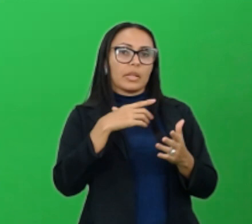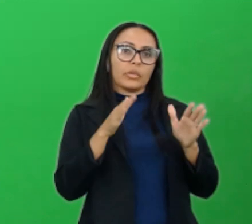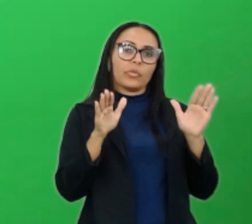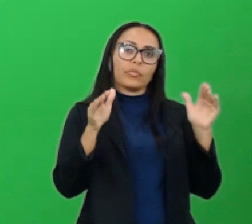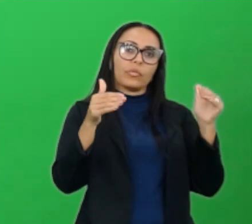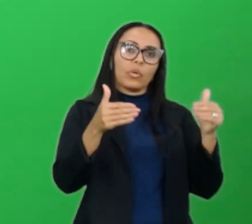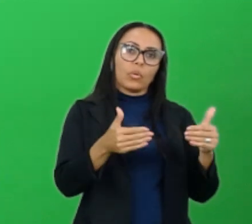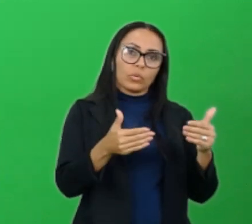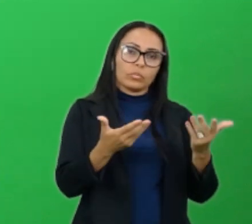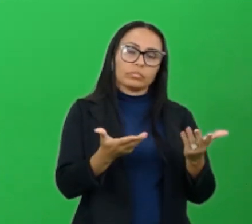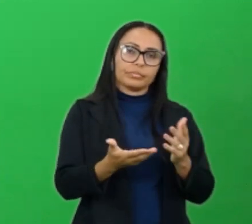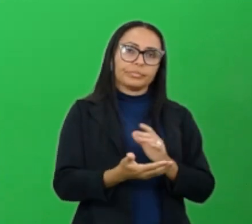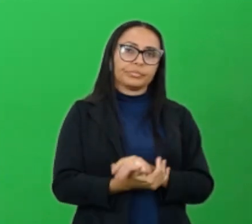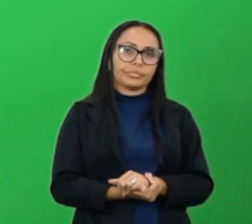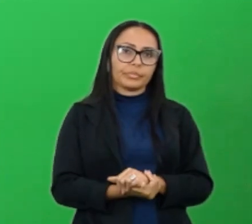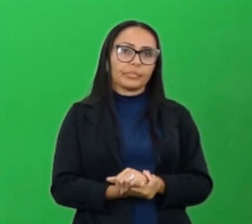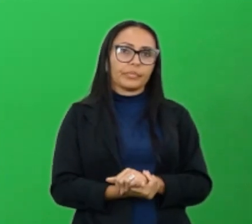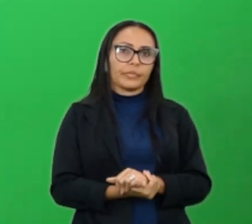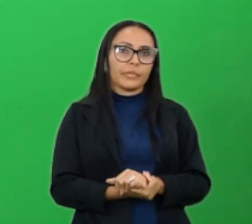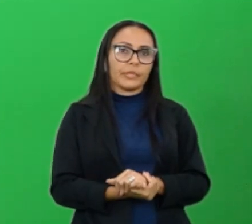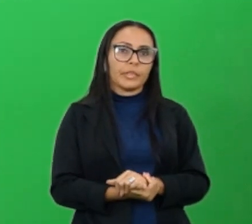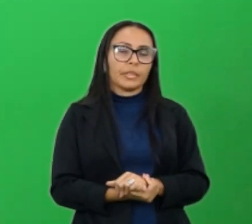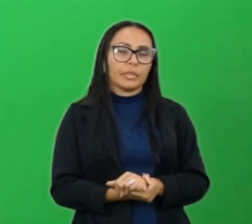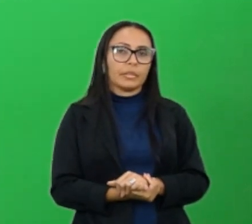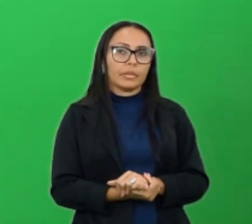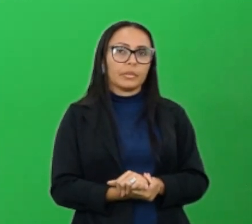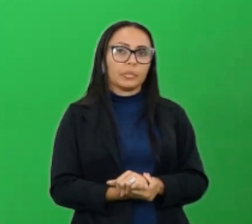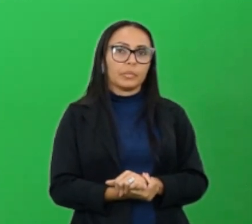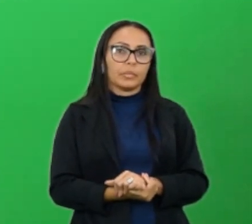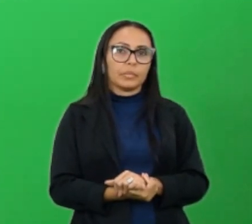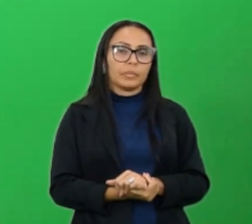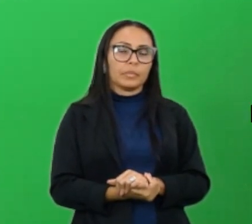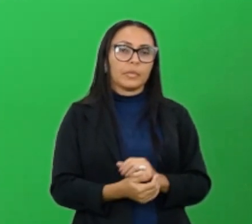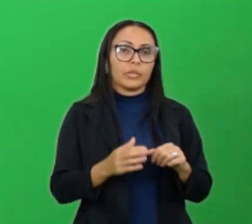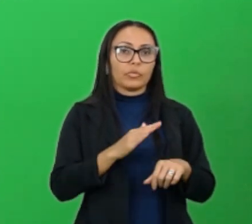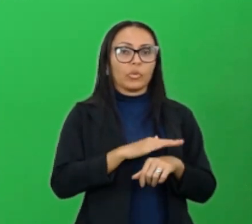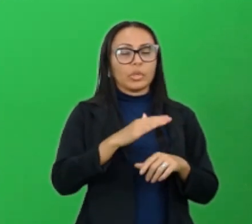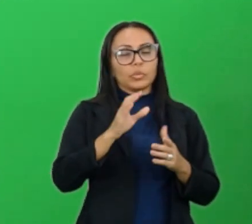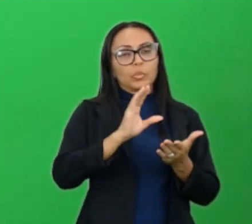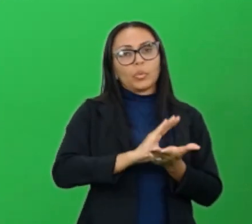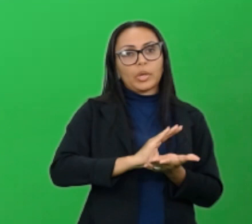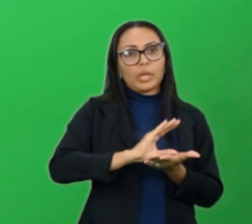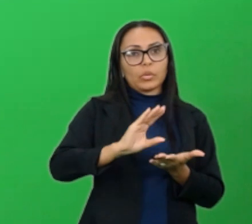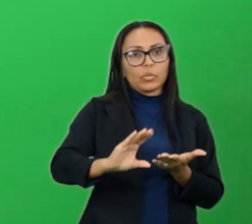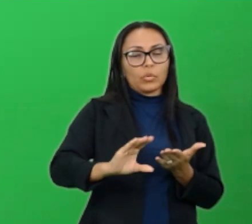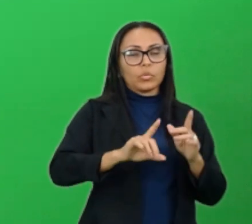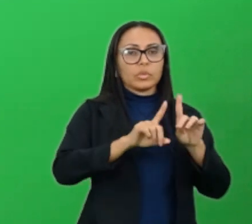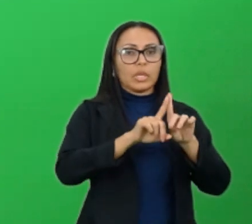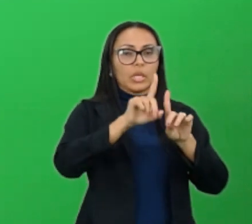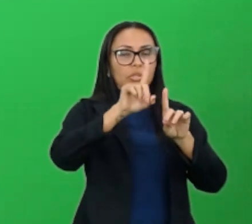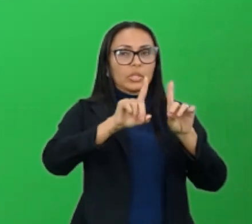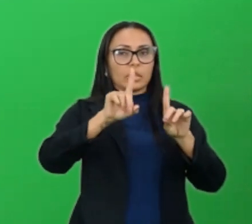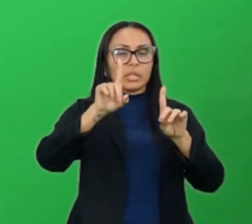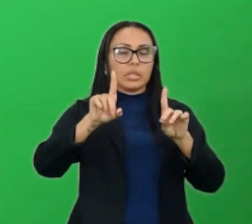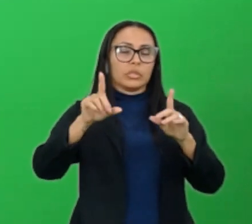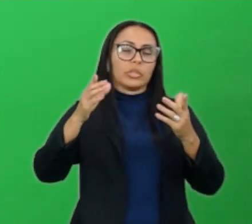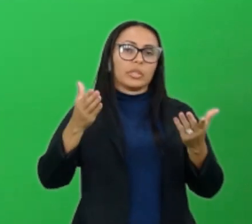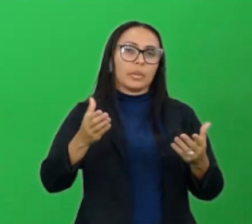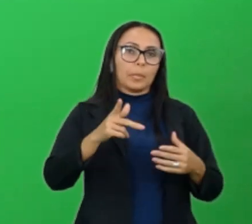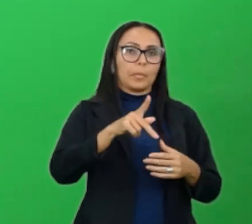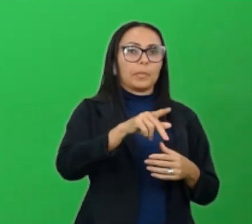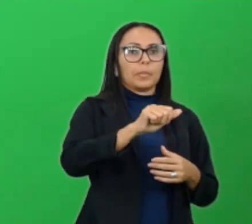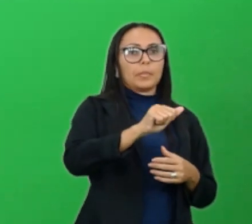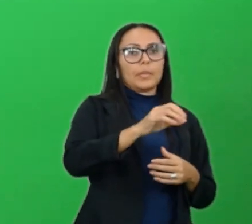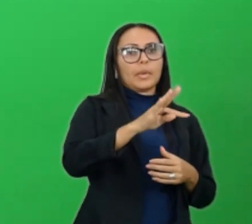mais voltado à questão dos recursos e às estatísticas relativas a patentes, né? Desempenhando